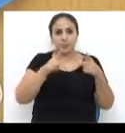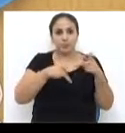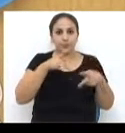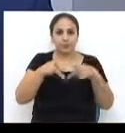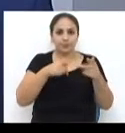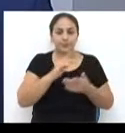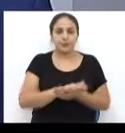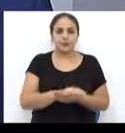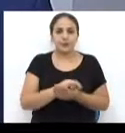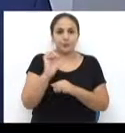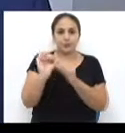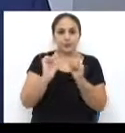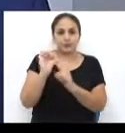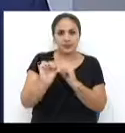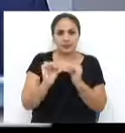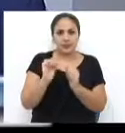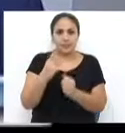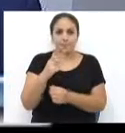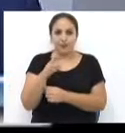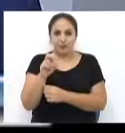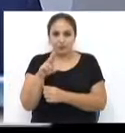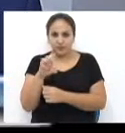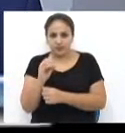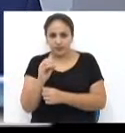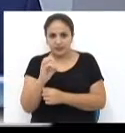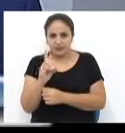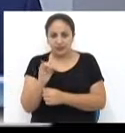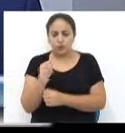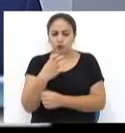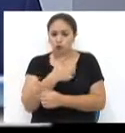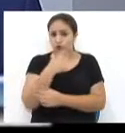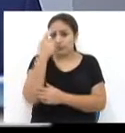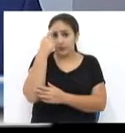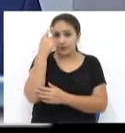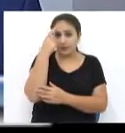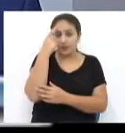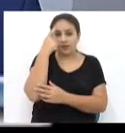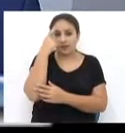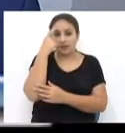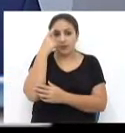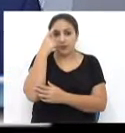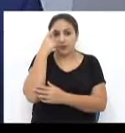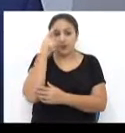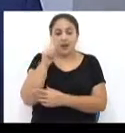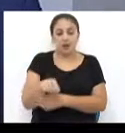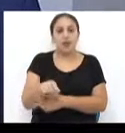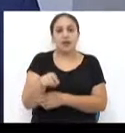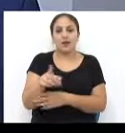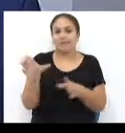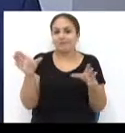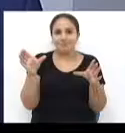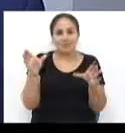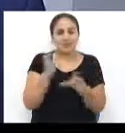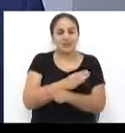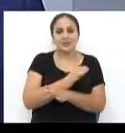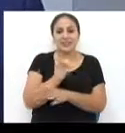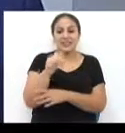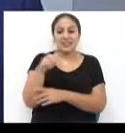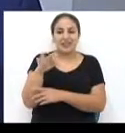população. A reforma da Previdência, da forma como ela está sendo pensada, ela ruma para uma total